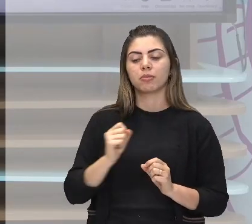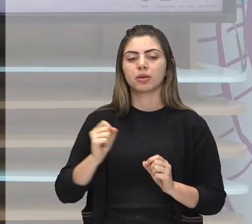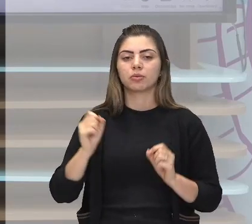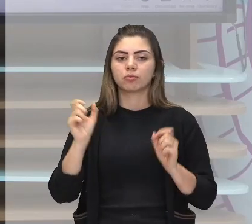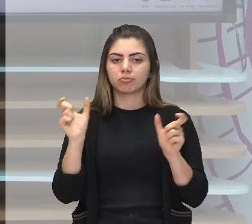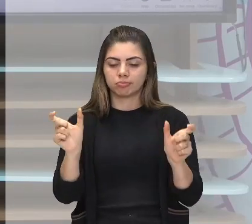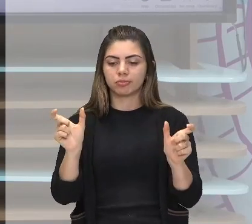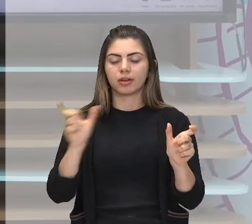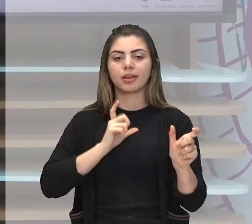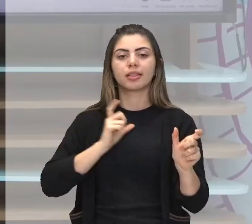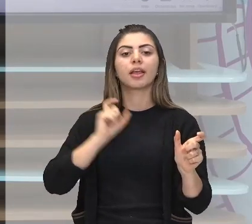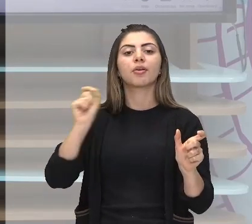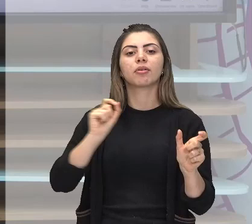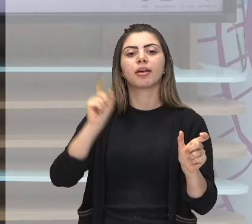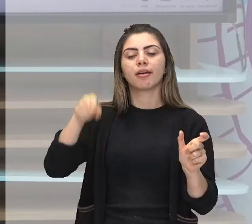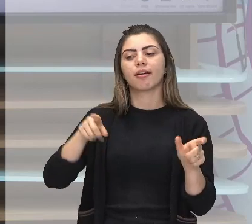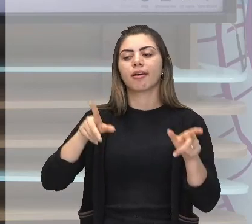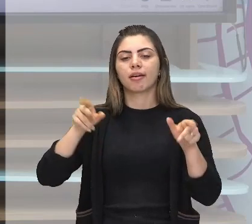diretamente